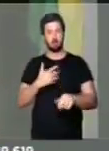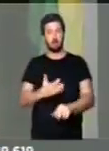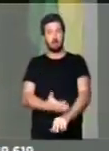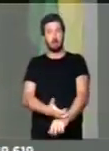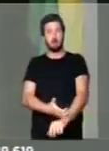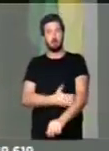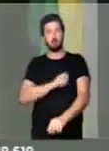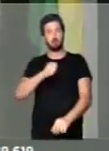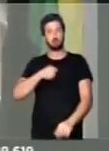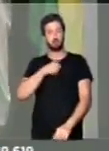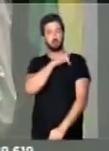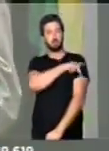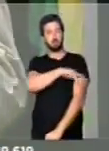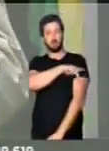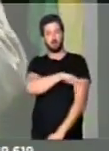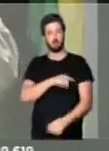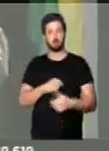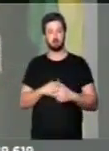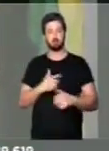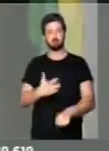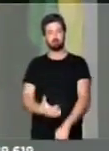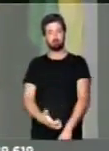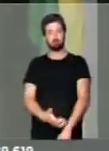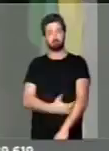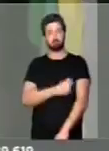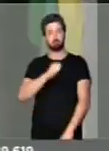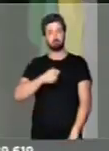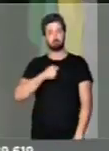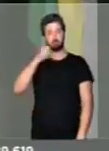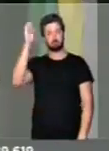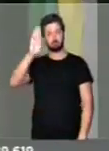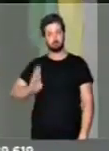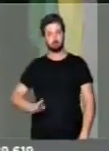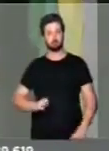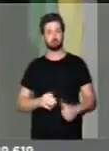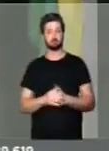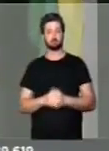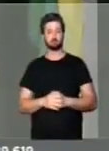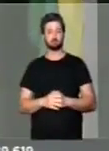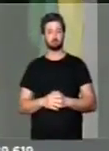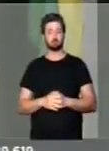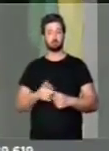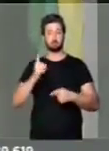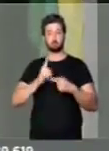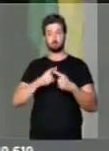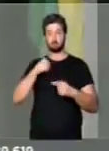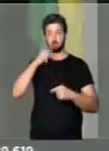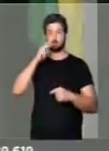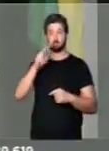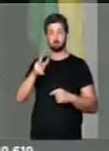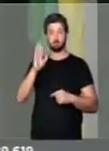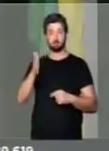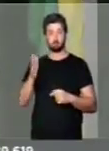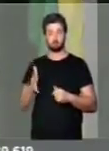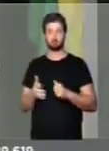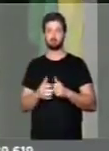de piauiense, a minha emoção de brasileiro, ao ver